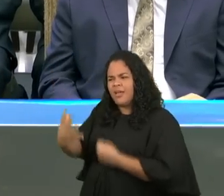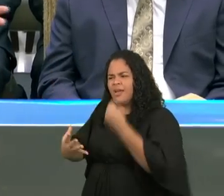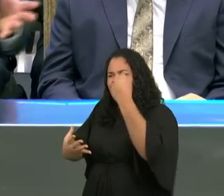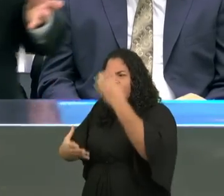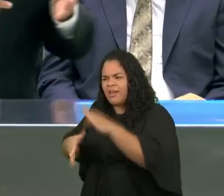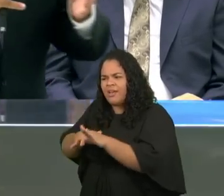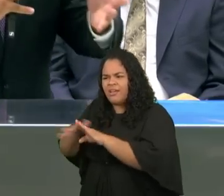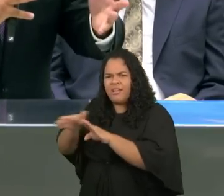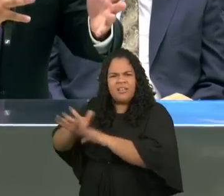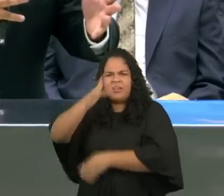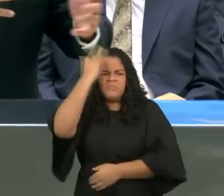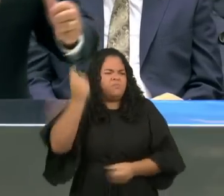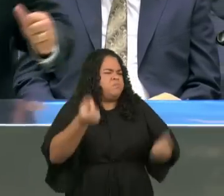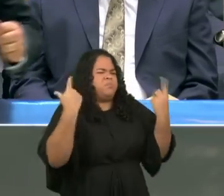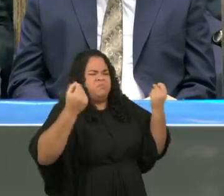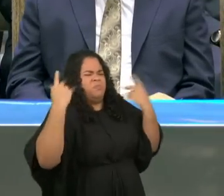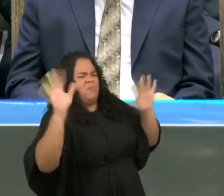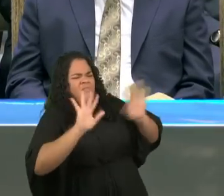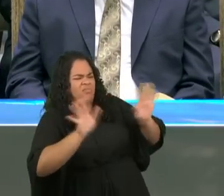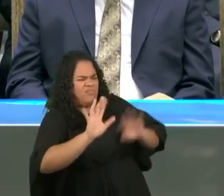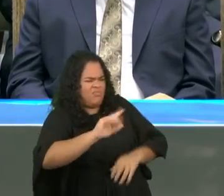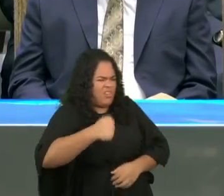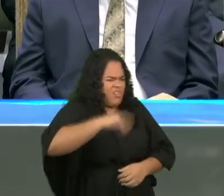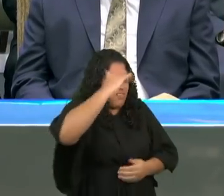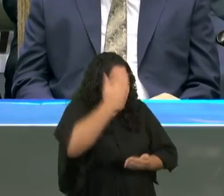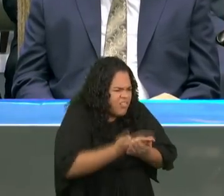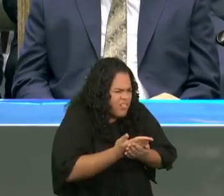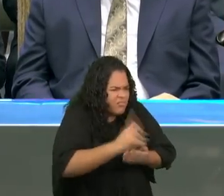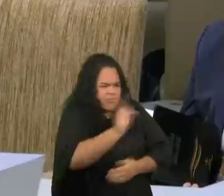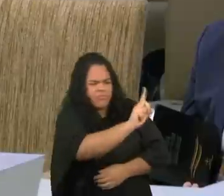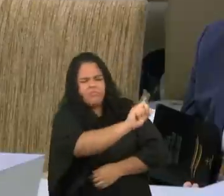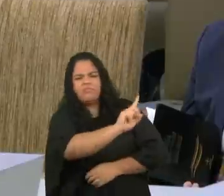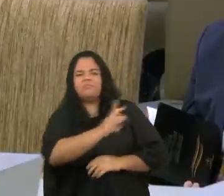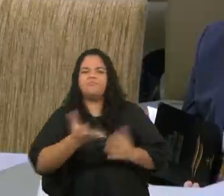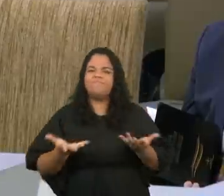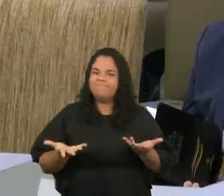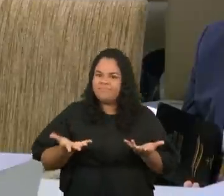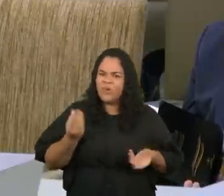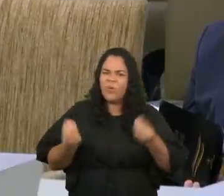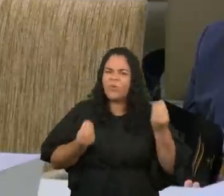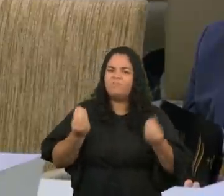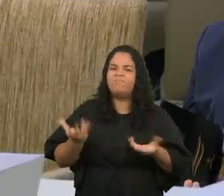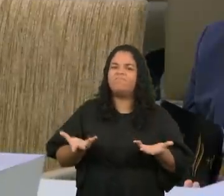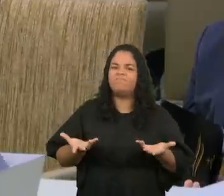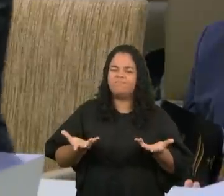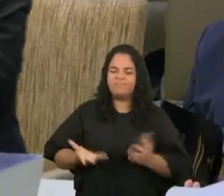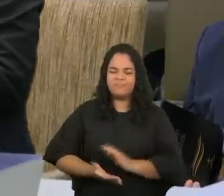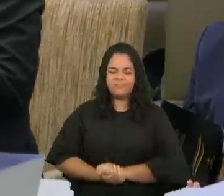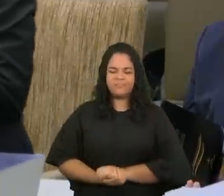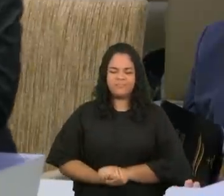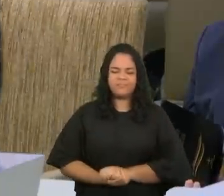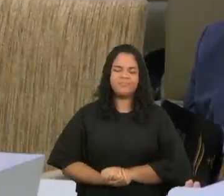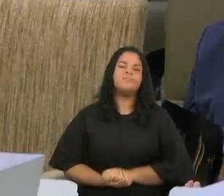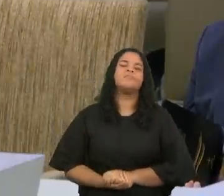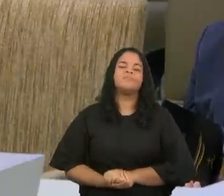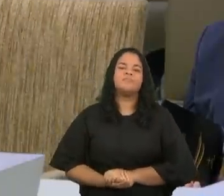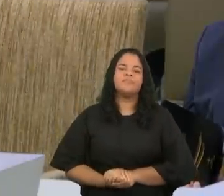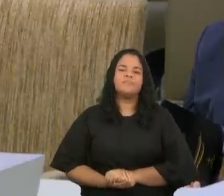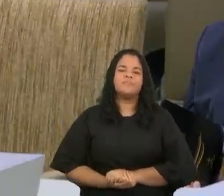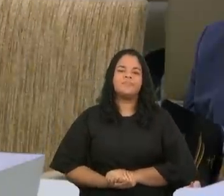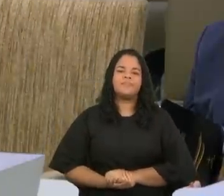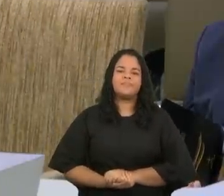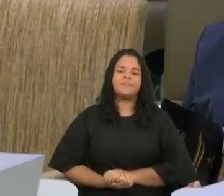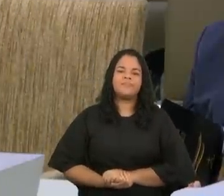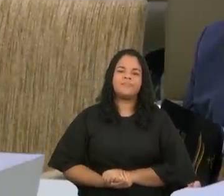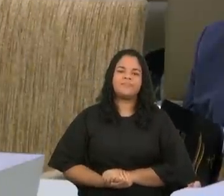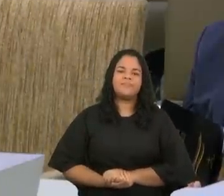possa explicar a razão da sua fé. Queridos, nunca a fé em Deus foi